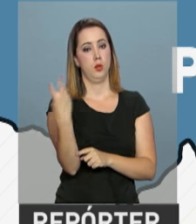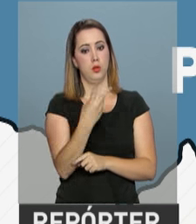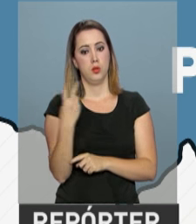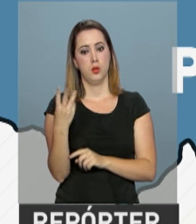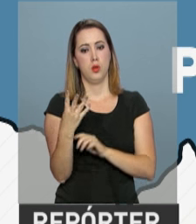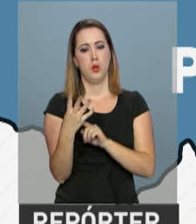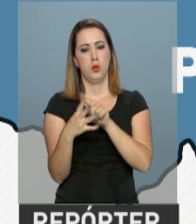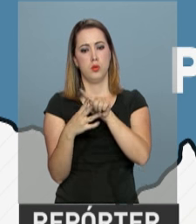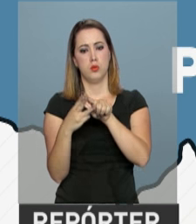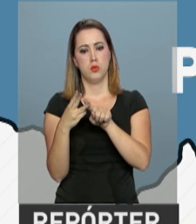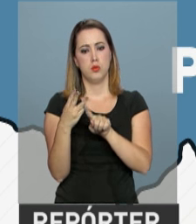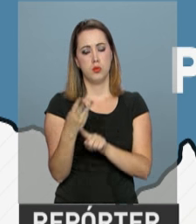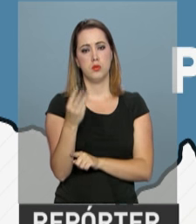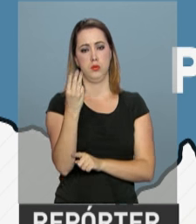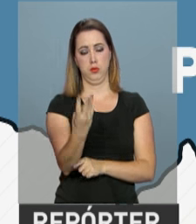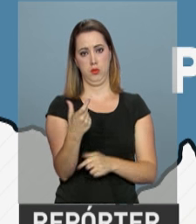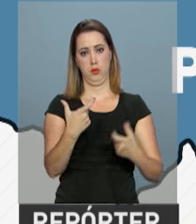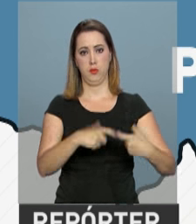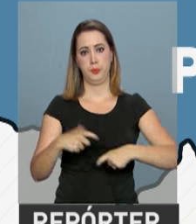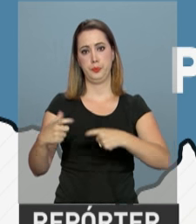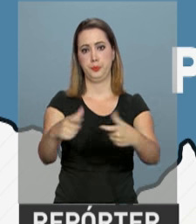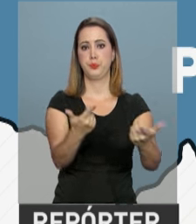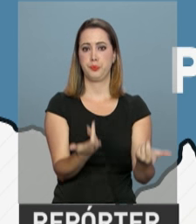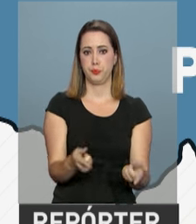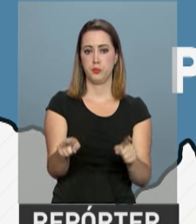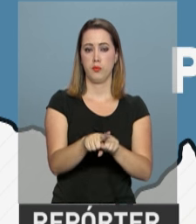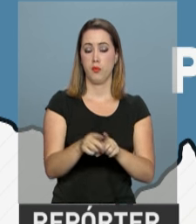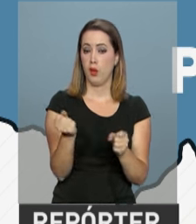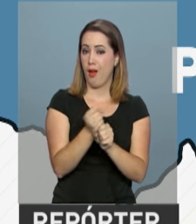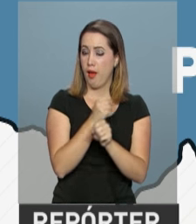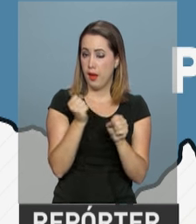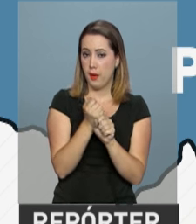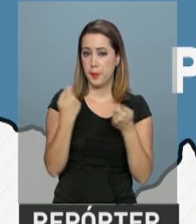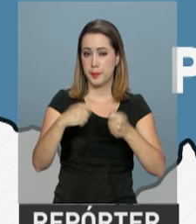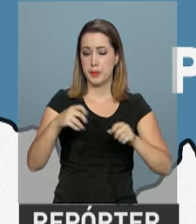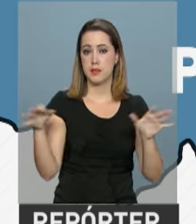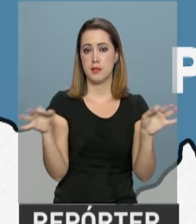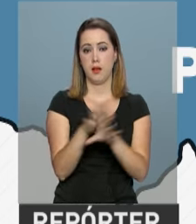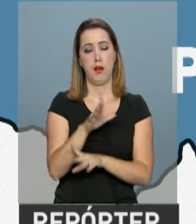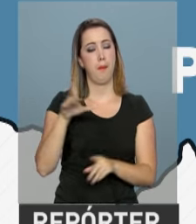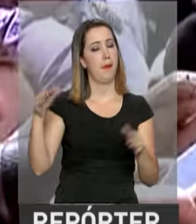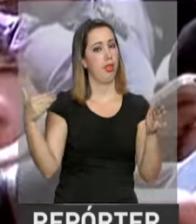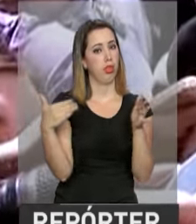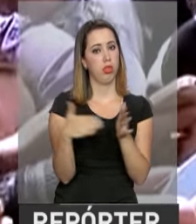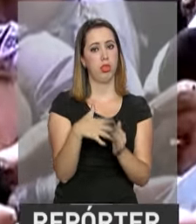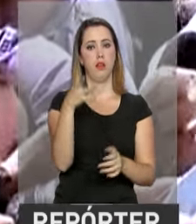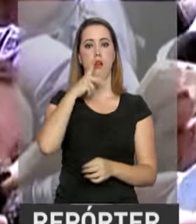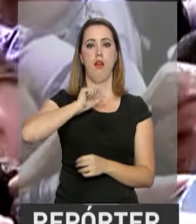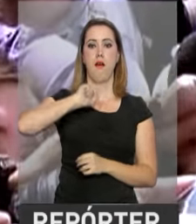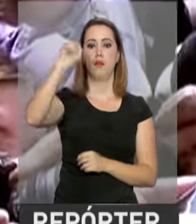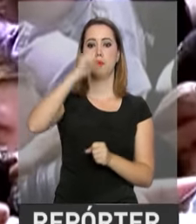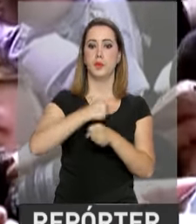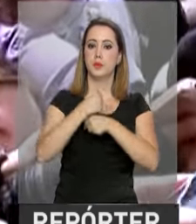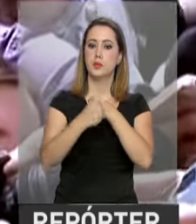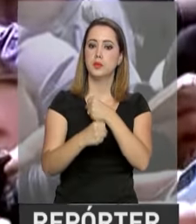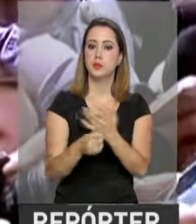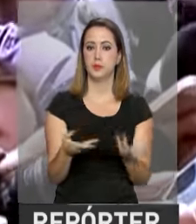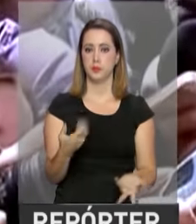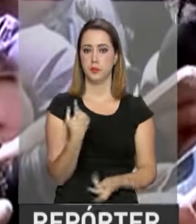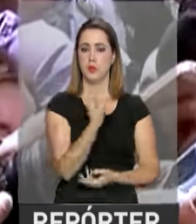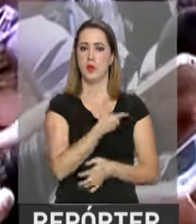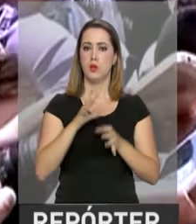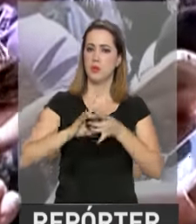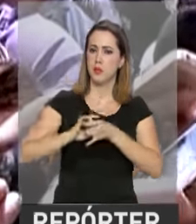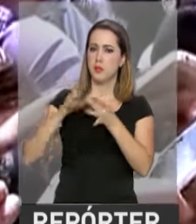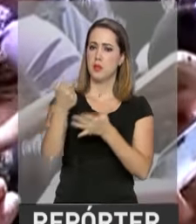integrados Palmeirinha e jucazinho a obra deve ser concluída em Abril do ano que vem nós estamos liberando essas verbas